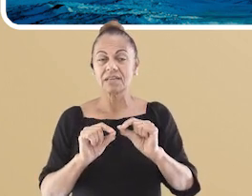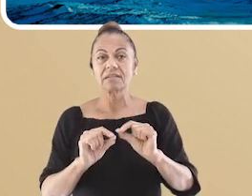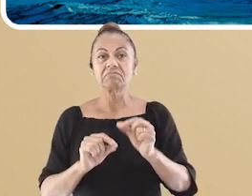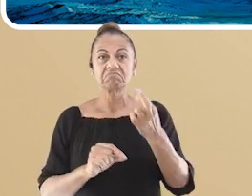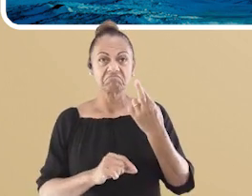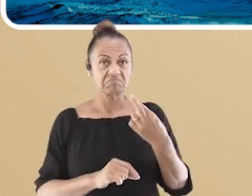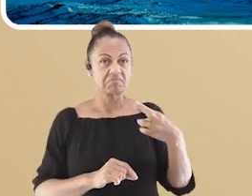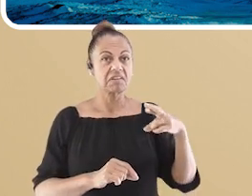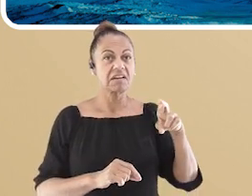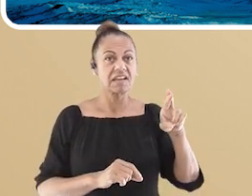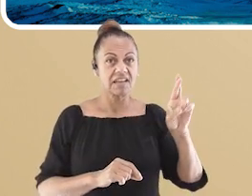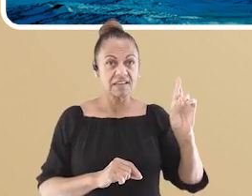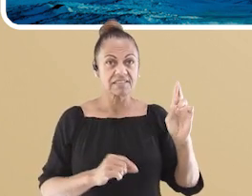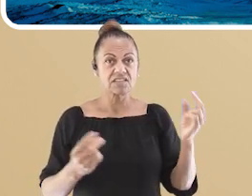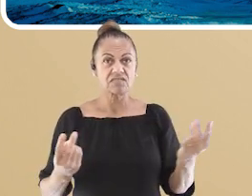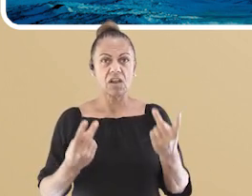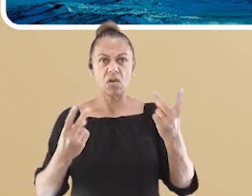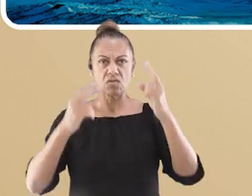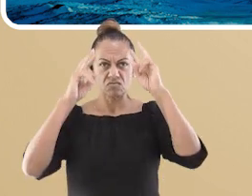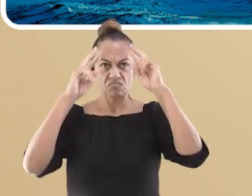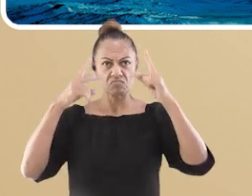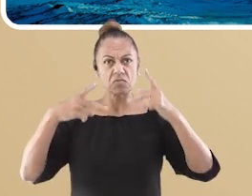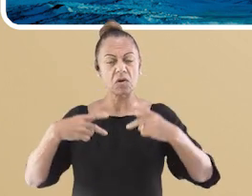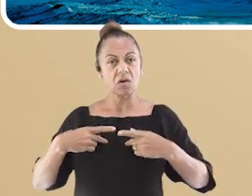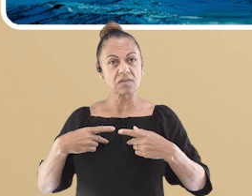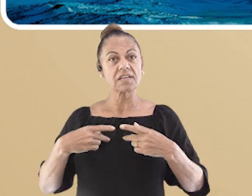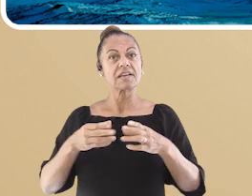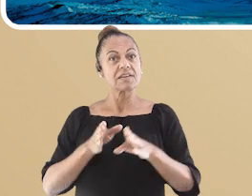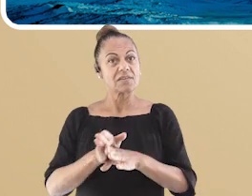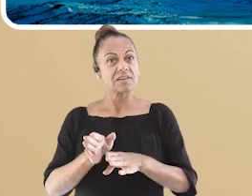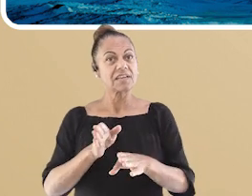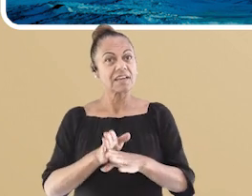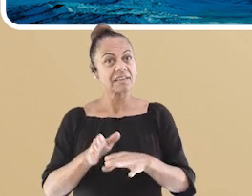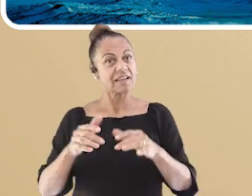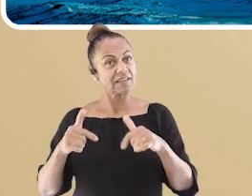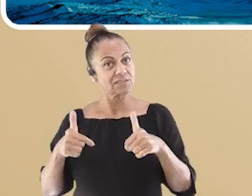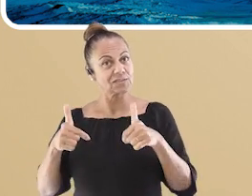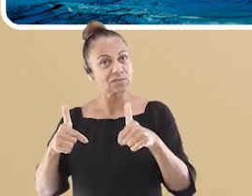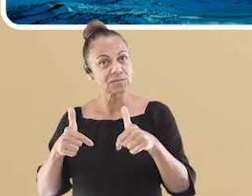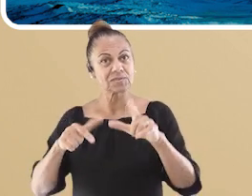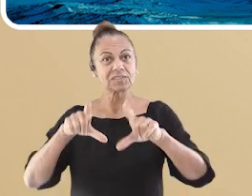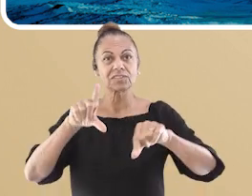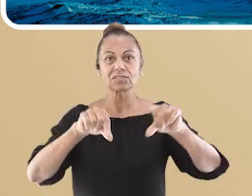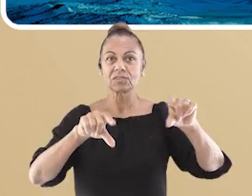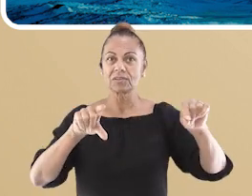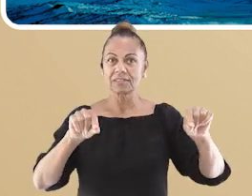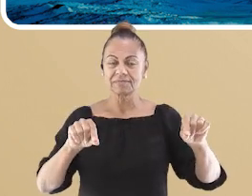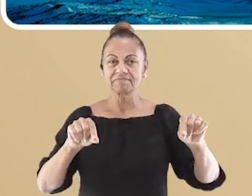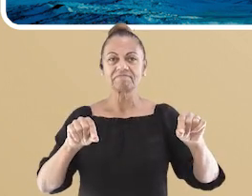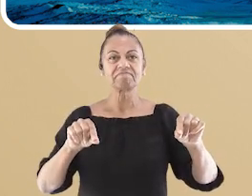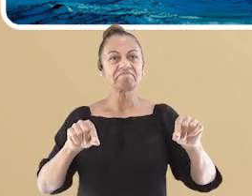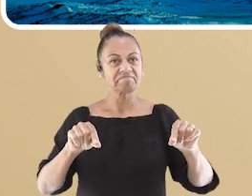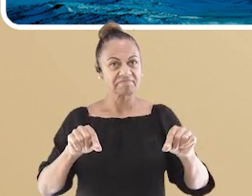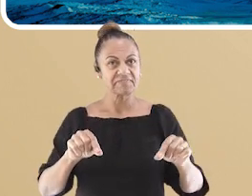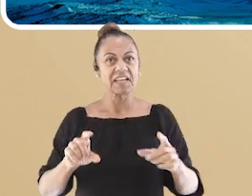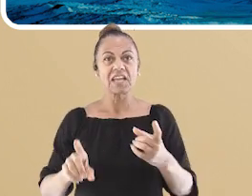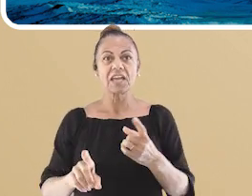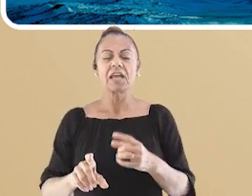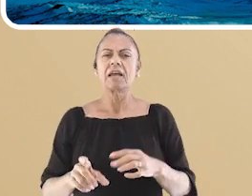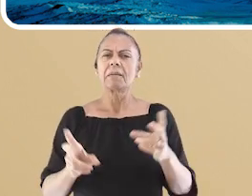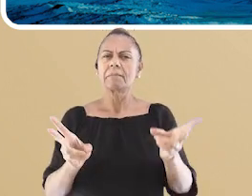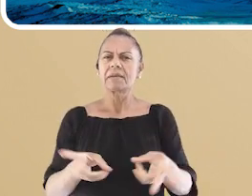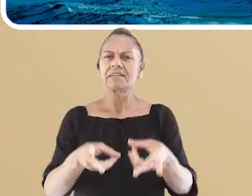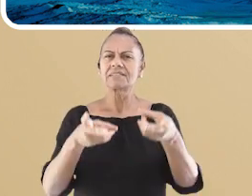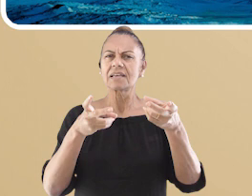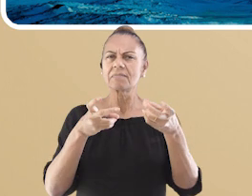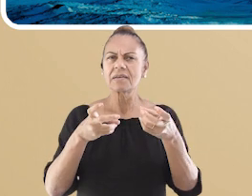Aprendemos sobre crenças e valores pessoais que orientam atitudes e escolhas. Identificar e compreender as crenças e